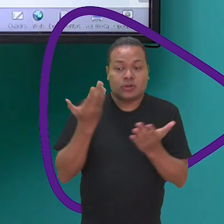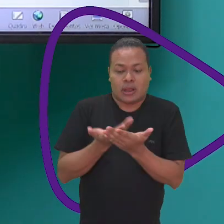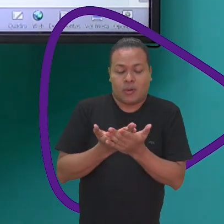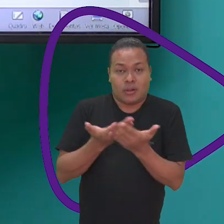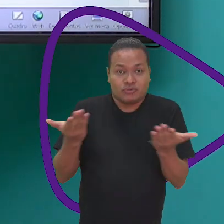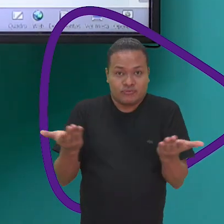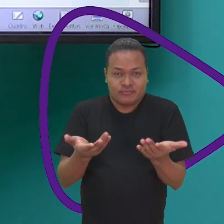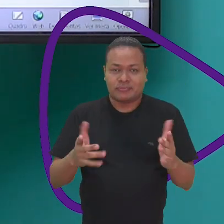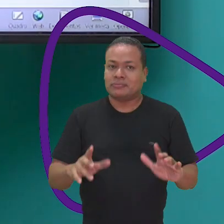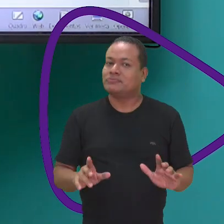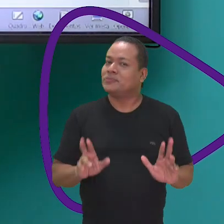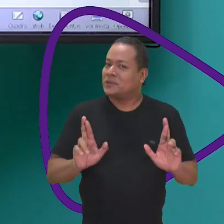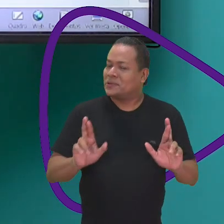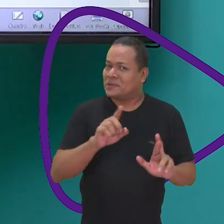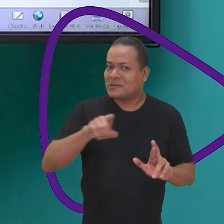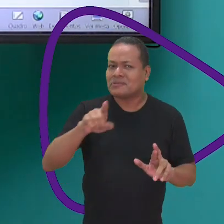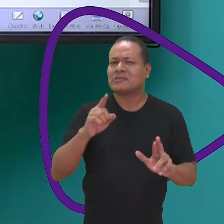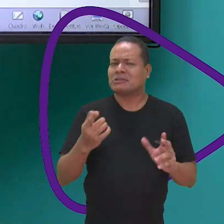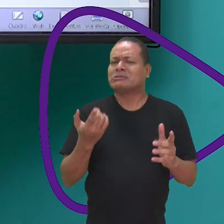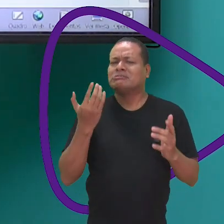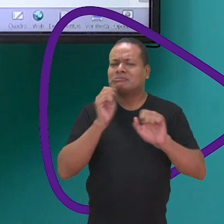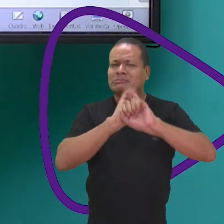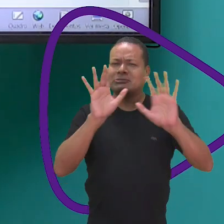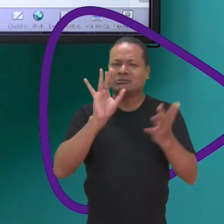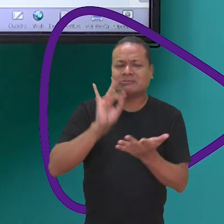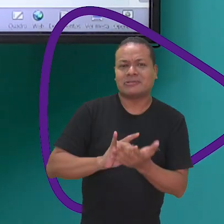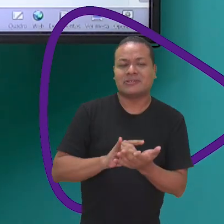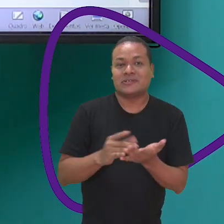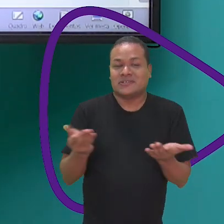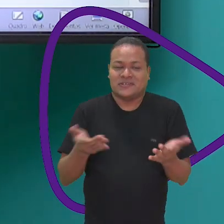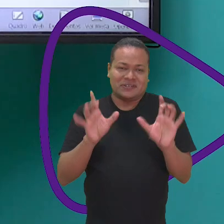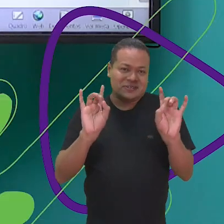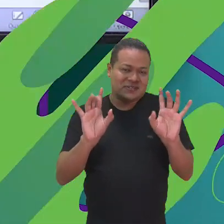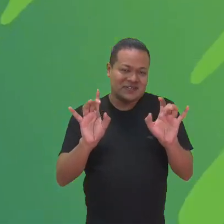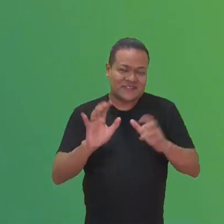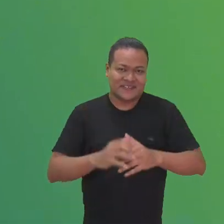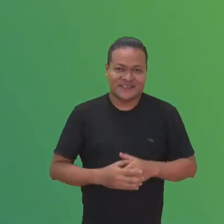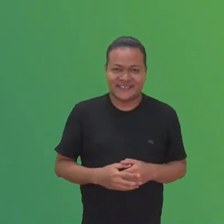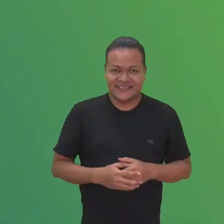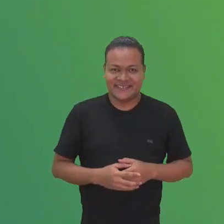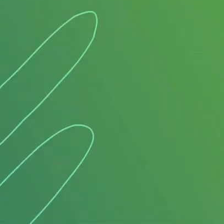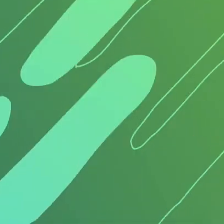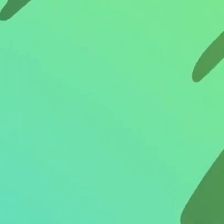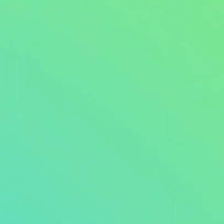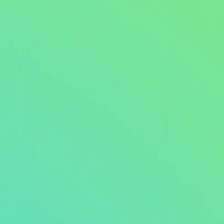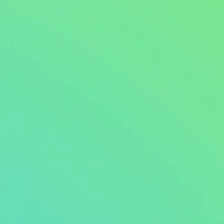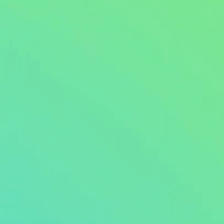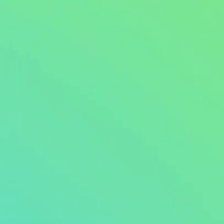Espero que não tenha ficado nenhuma dúvida e por hoje é somente isso.